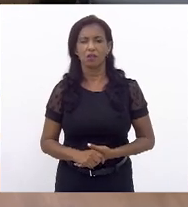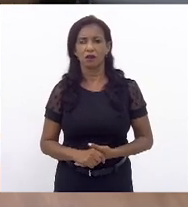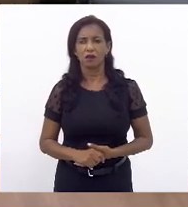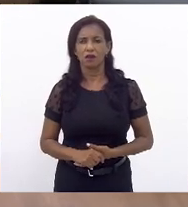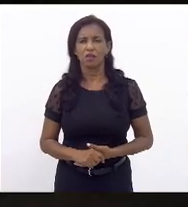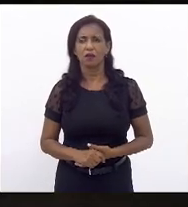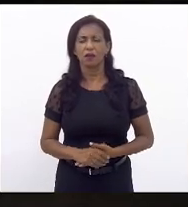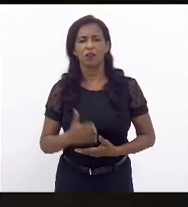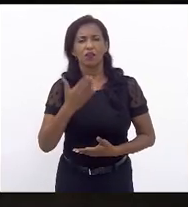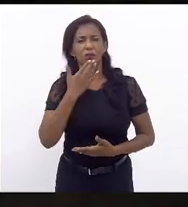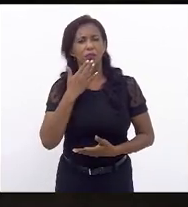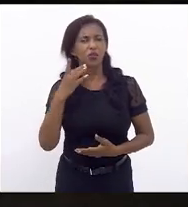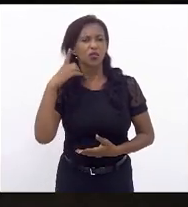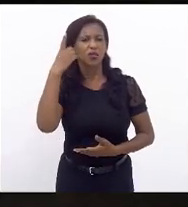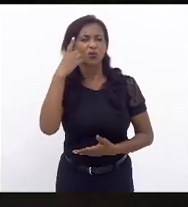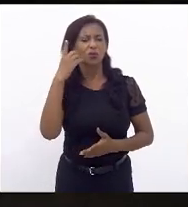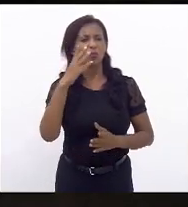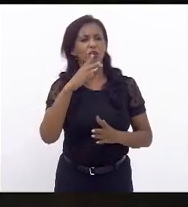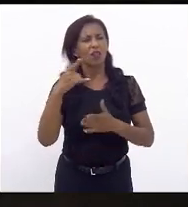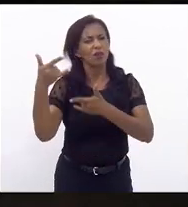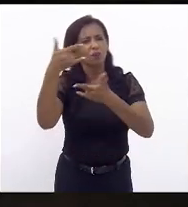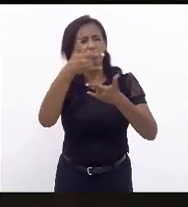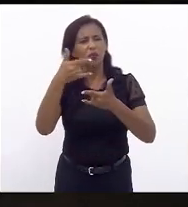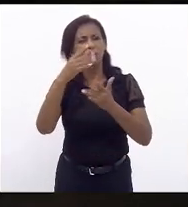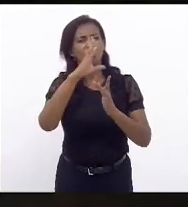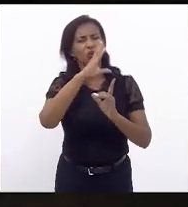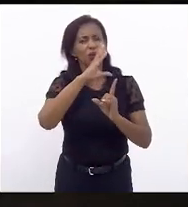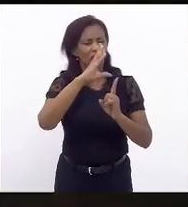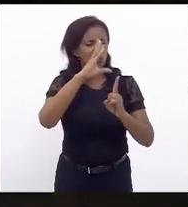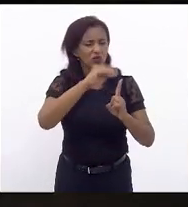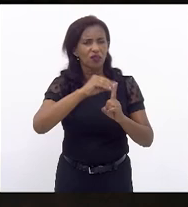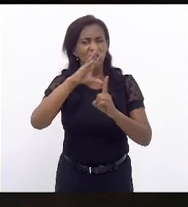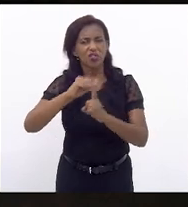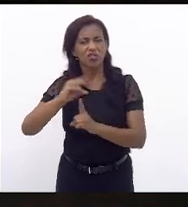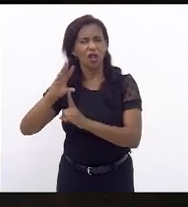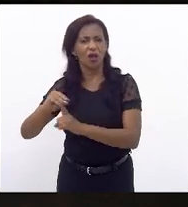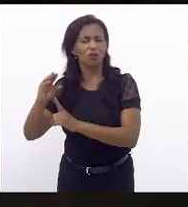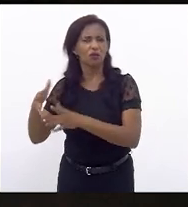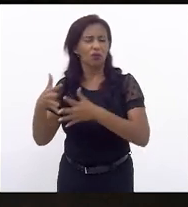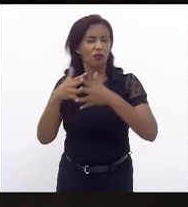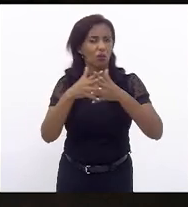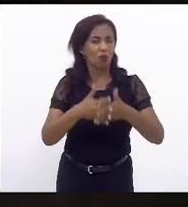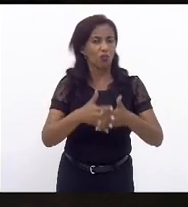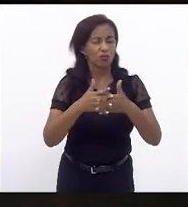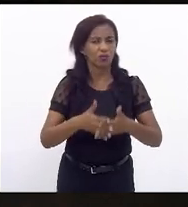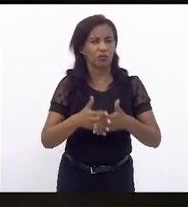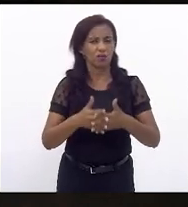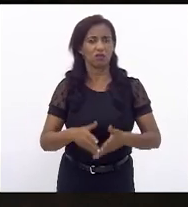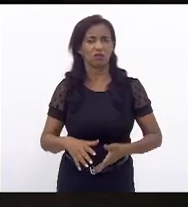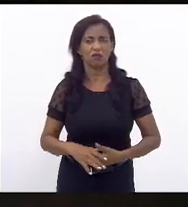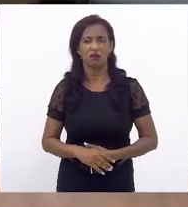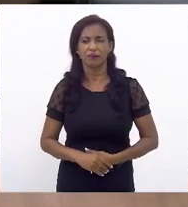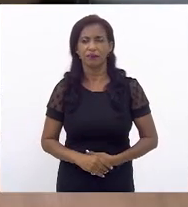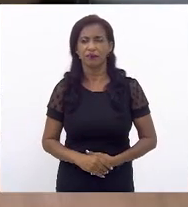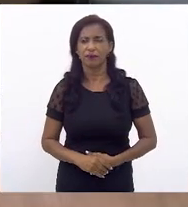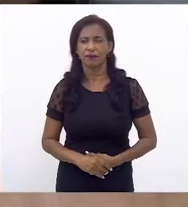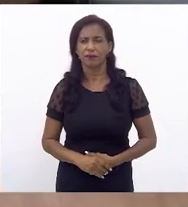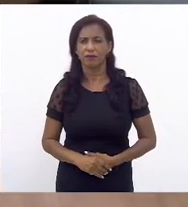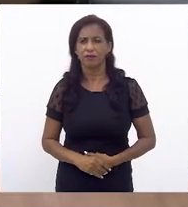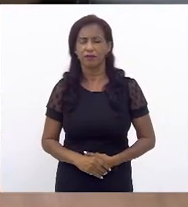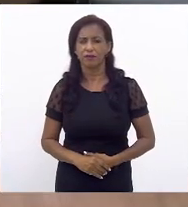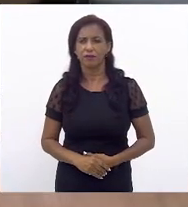pediria aos demais deputados que estiverem pelo Zoom para fechar o microfone, por gentileza, que o deputado Carlos Macedo está se pronunciando.